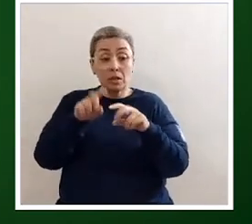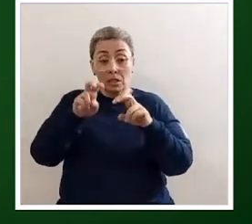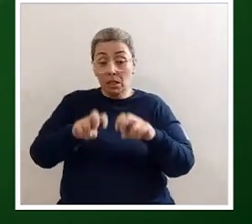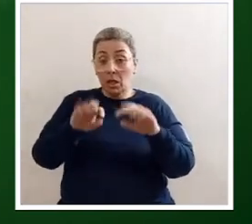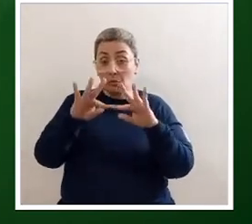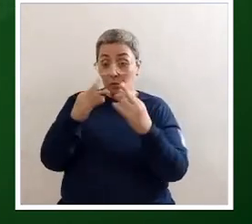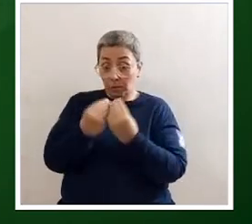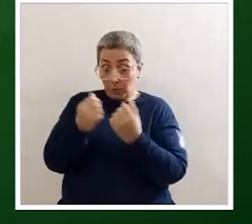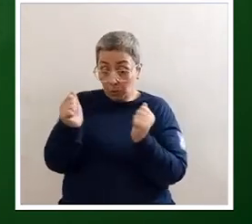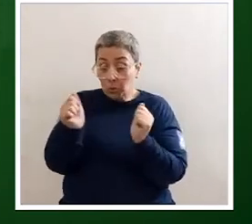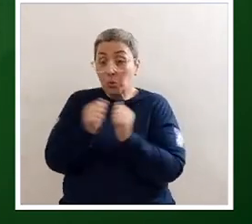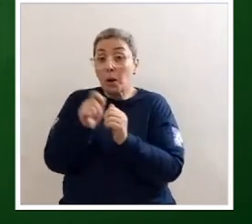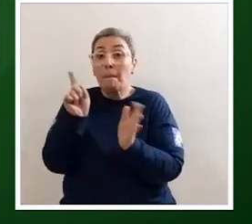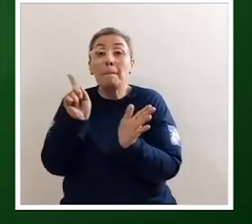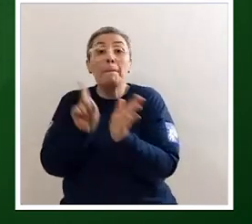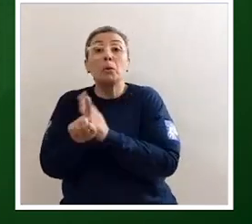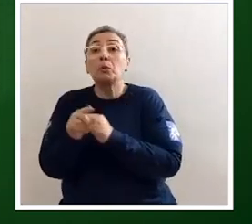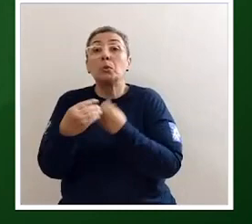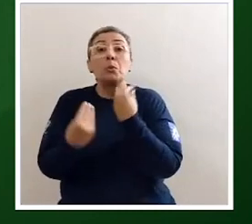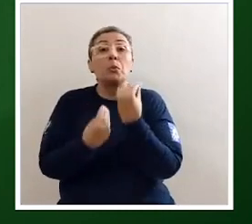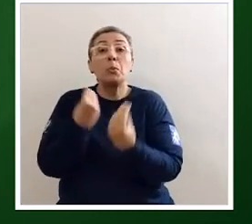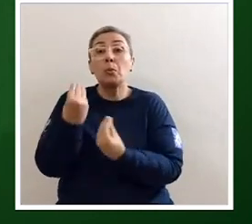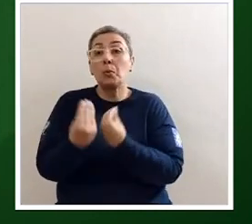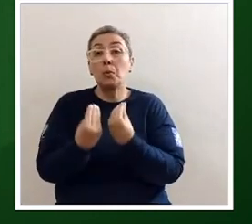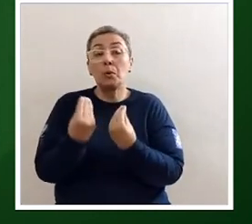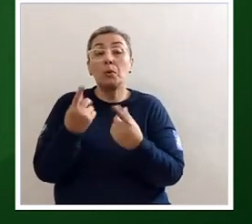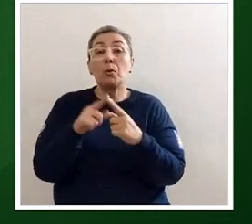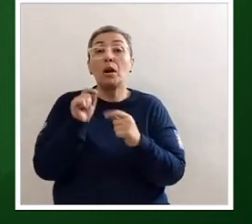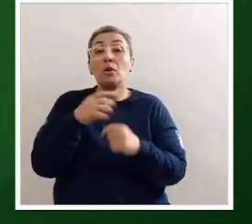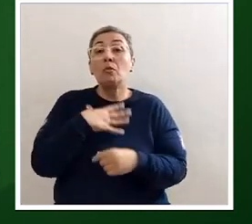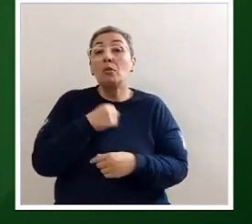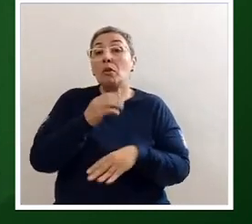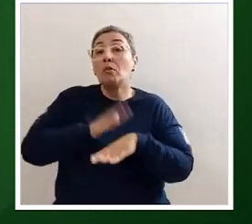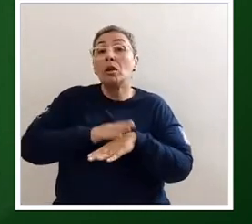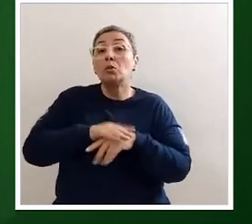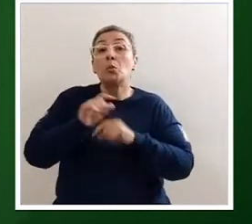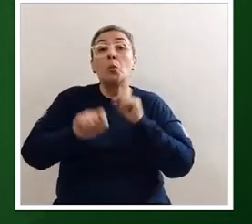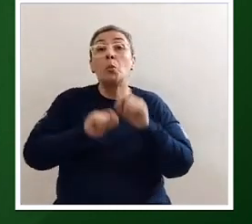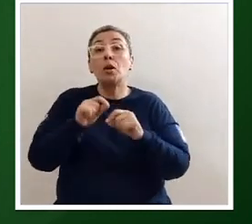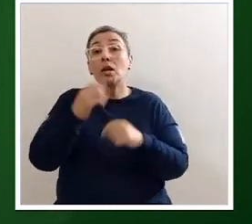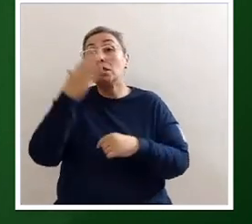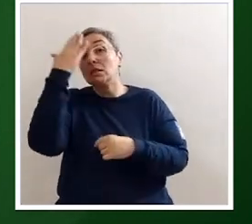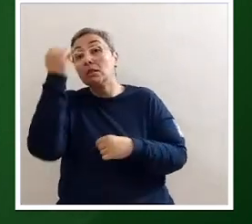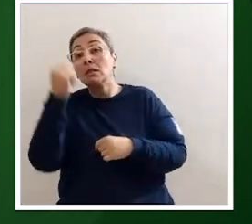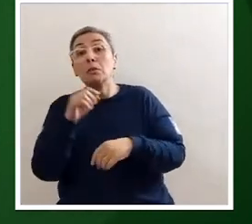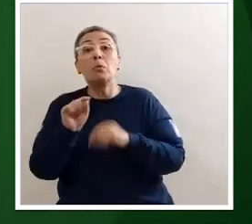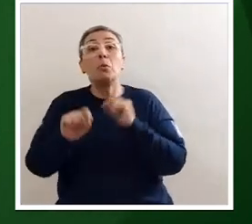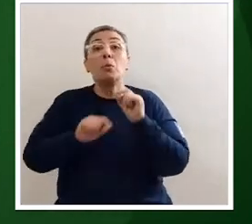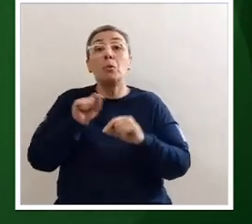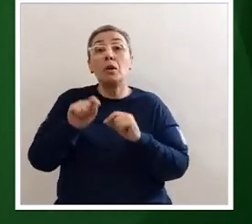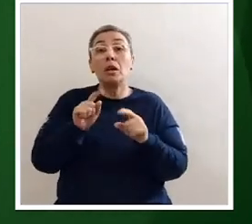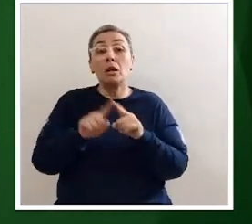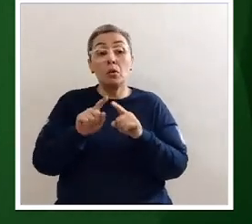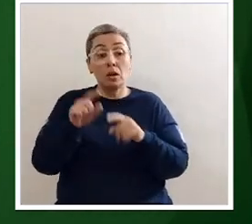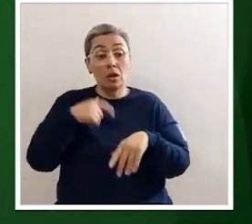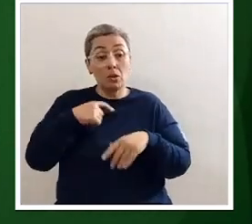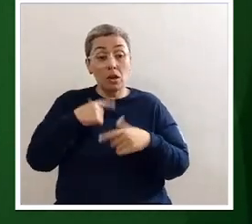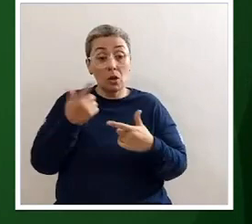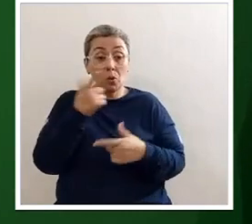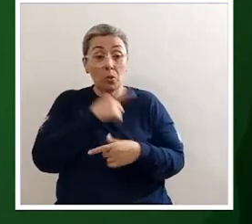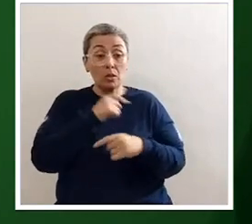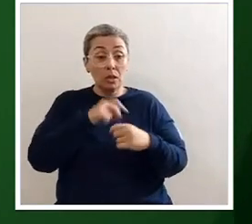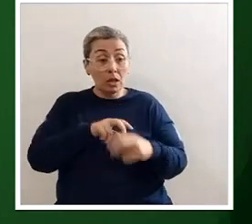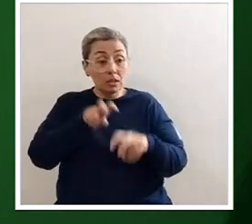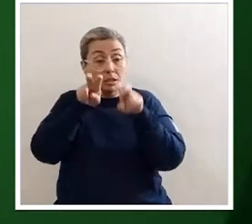do lado da família e perguntar para família né O que seu filho faz o que o Seu filho sabe fazer então a hora você consegue